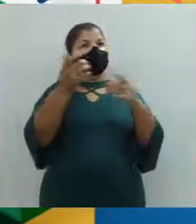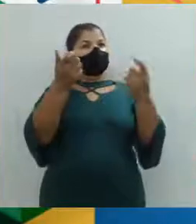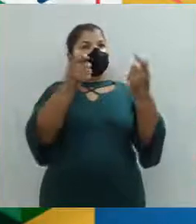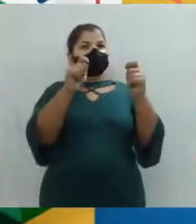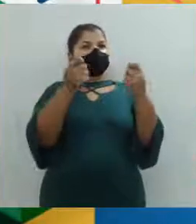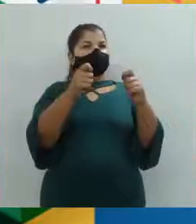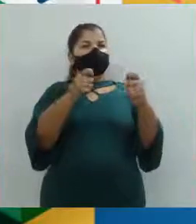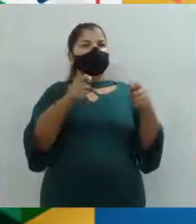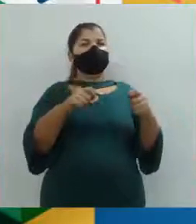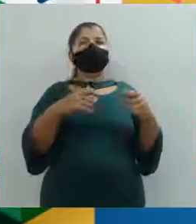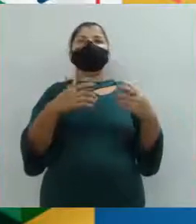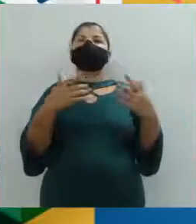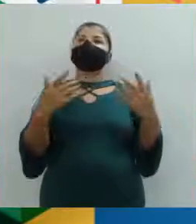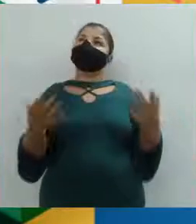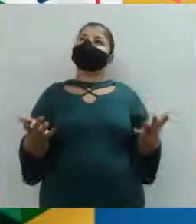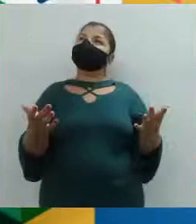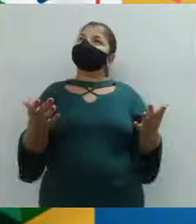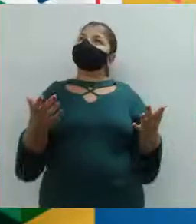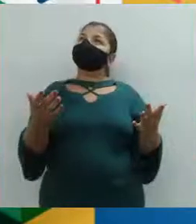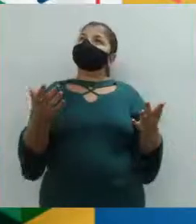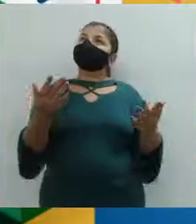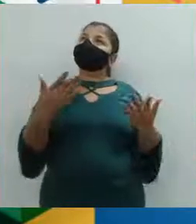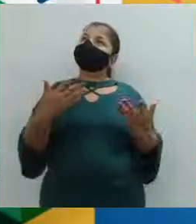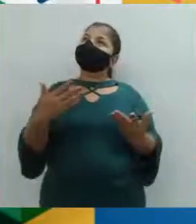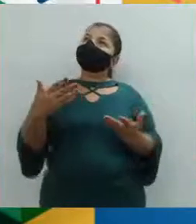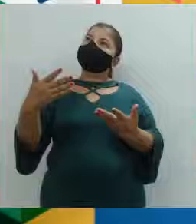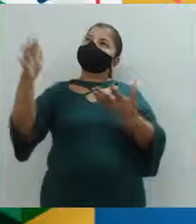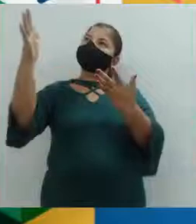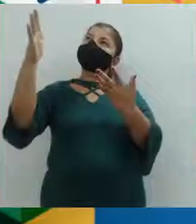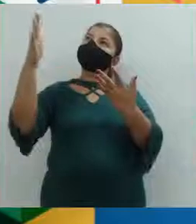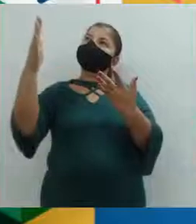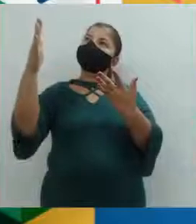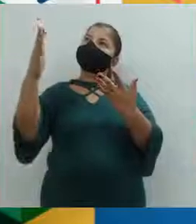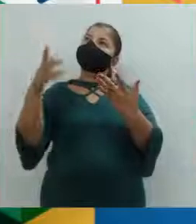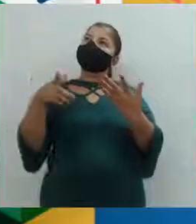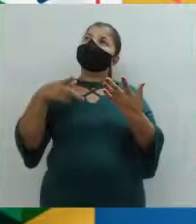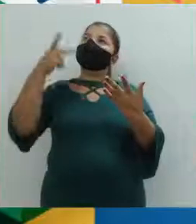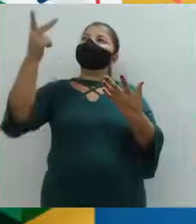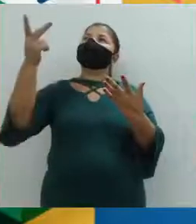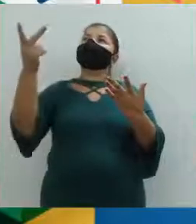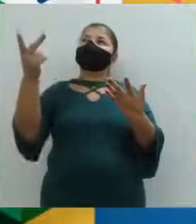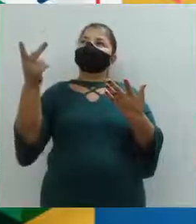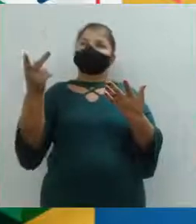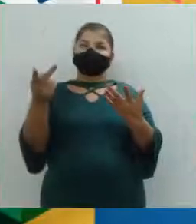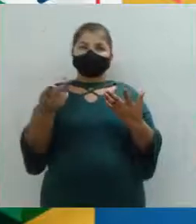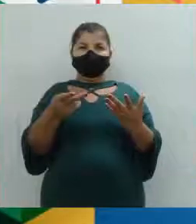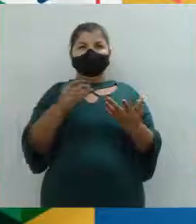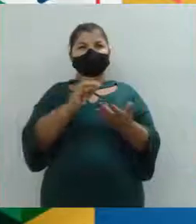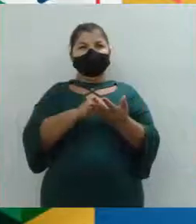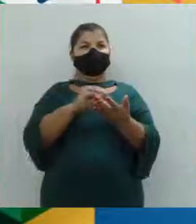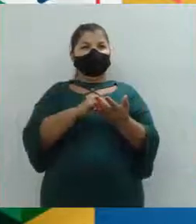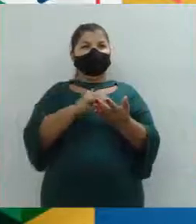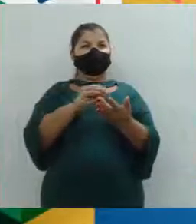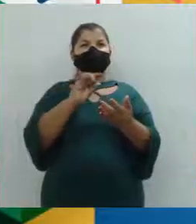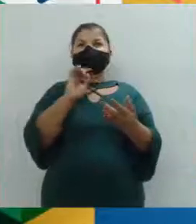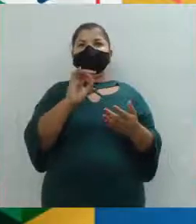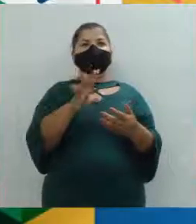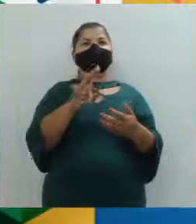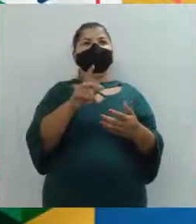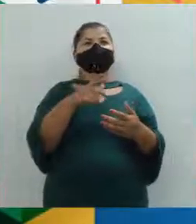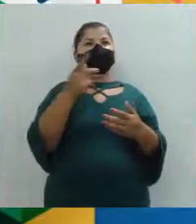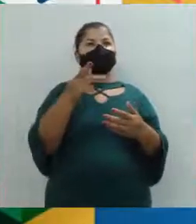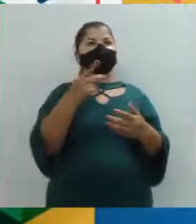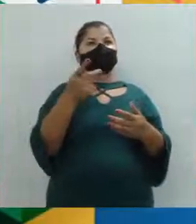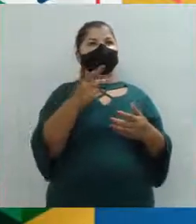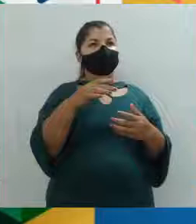ele simplesmente disse assim, parla, ou quer dizer em italiano, fala. Então era uma obra muito